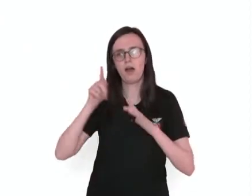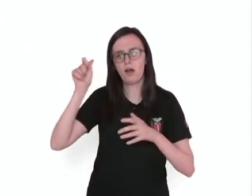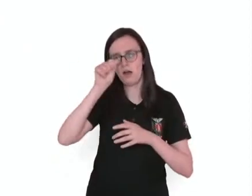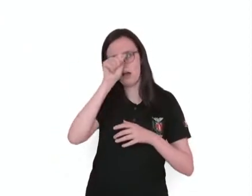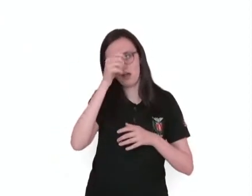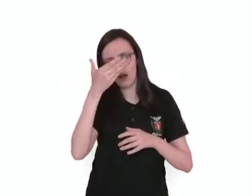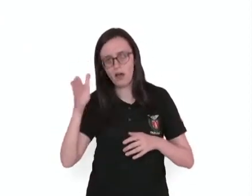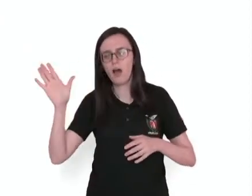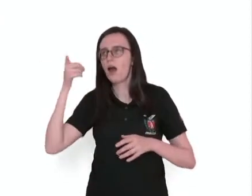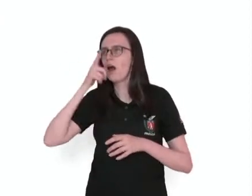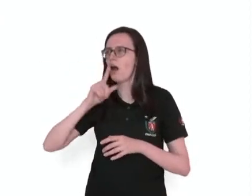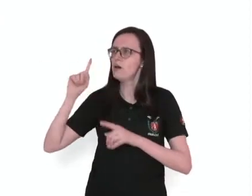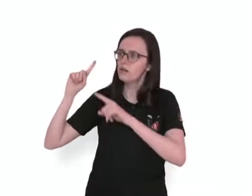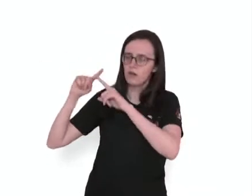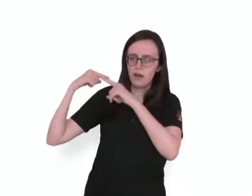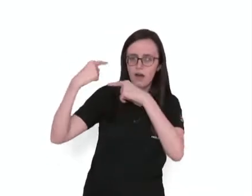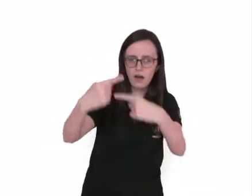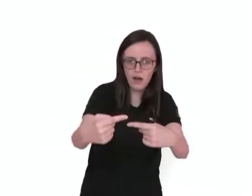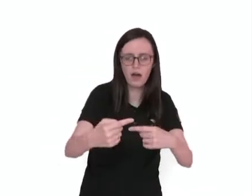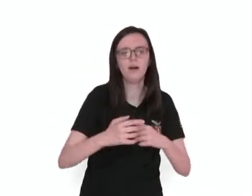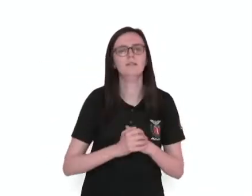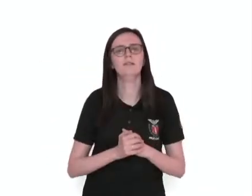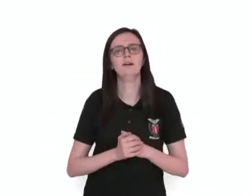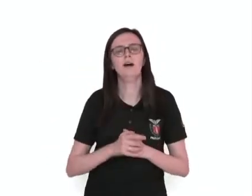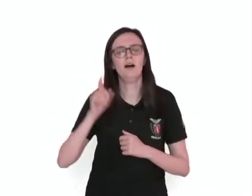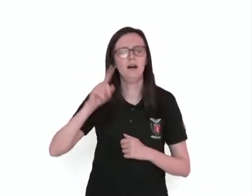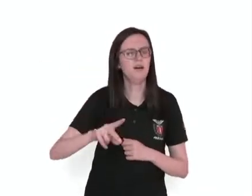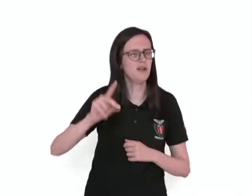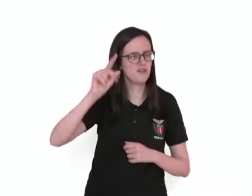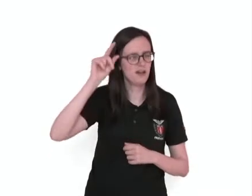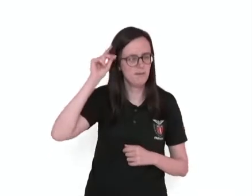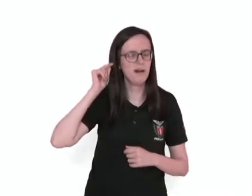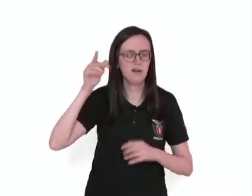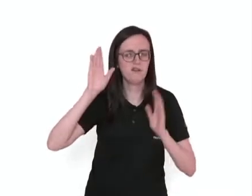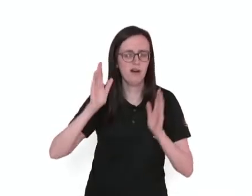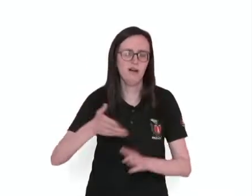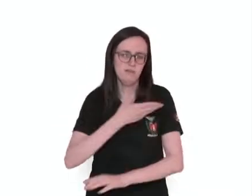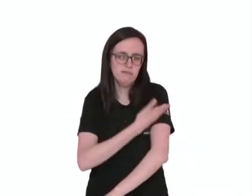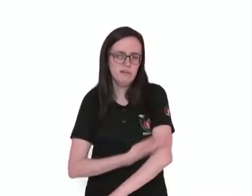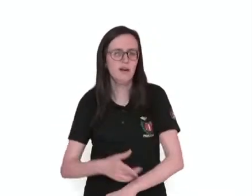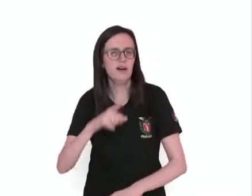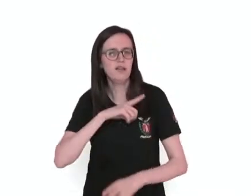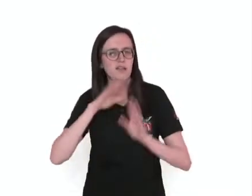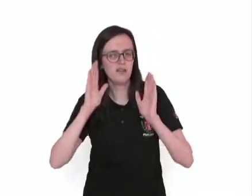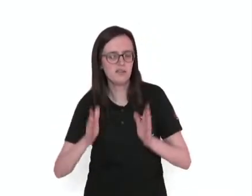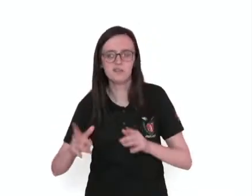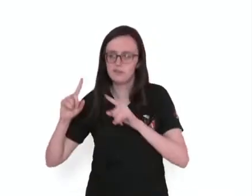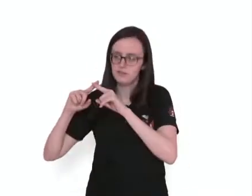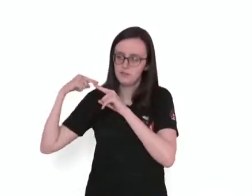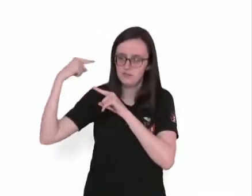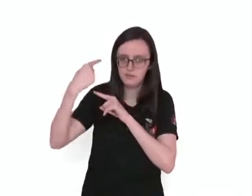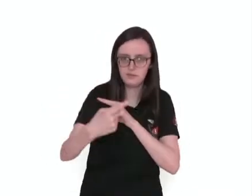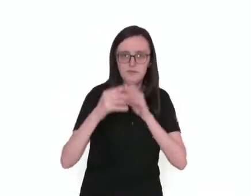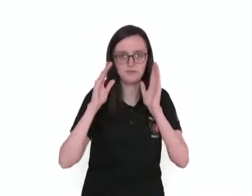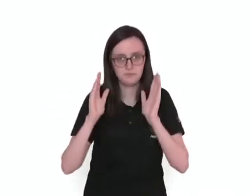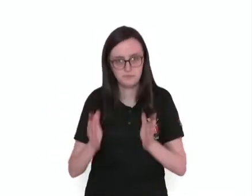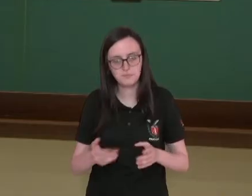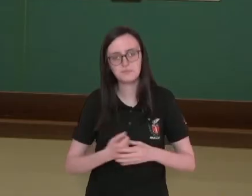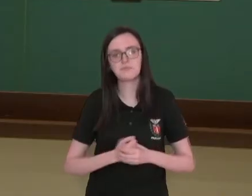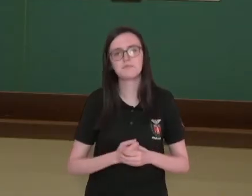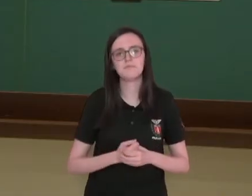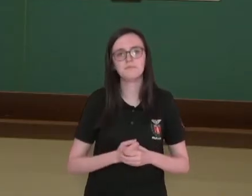né, lá o seu, antigamente, né, tinha essa ascendência lá, né, no caso, os